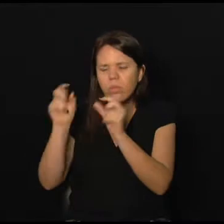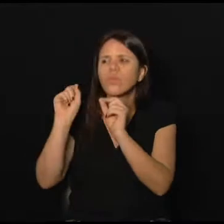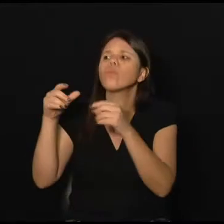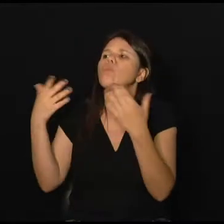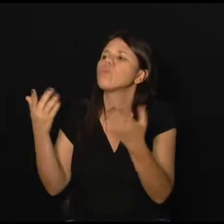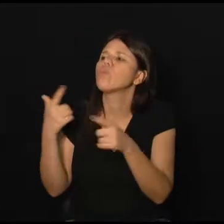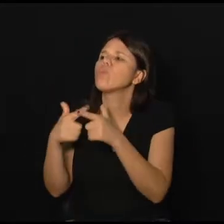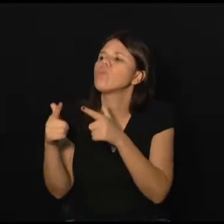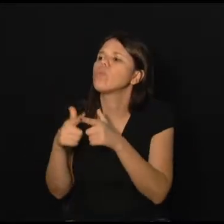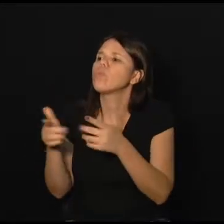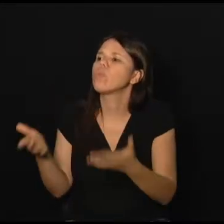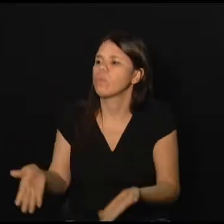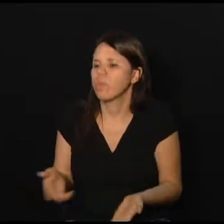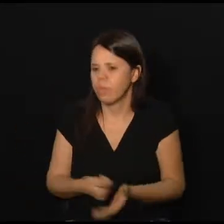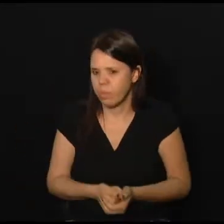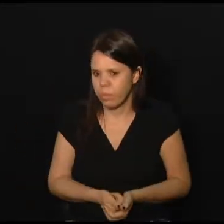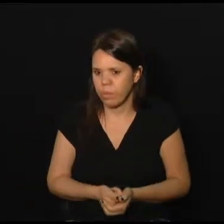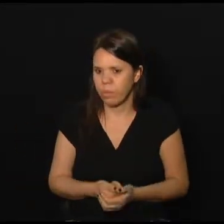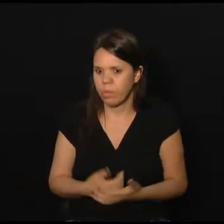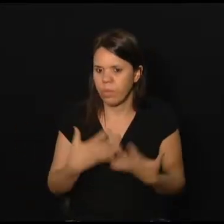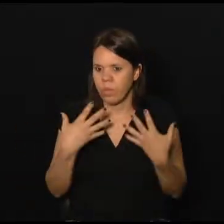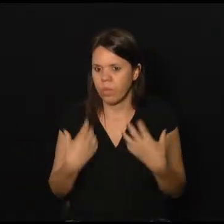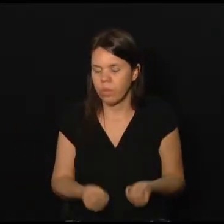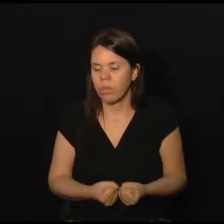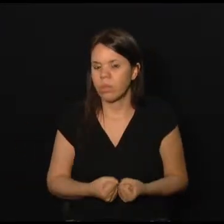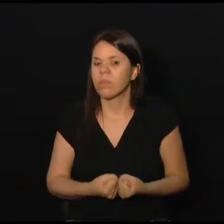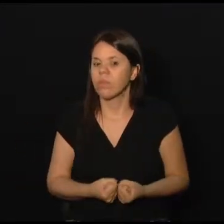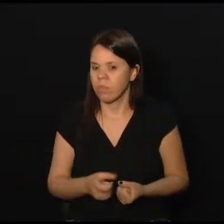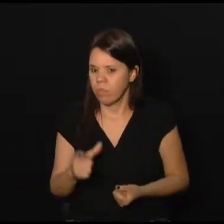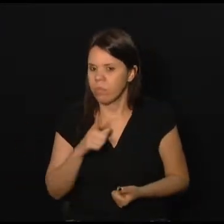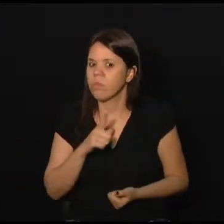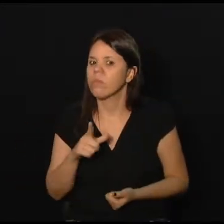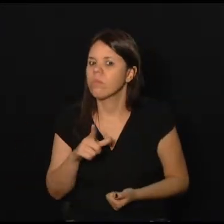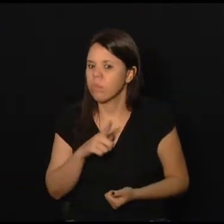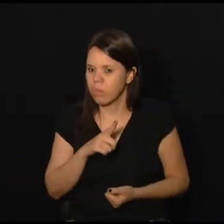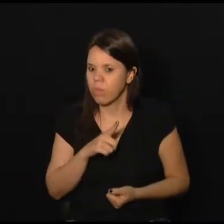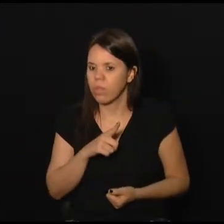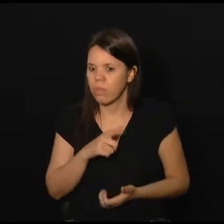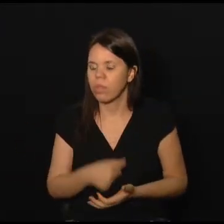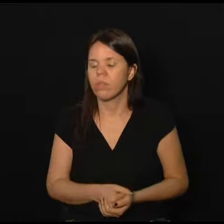problema, né? Aceitar que existe...